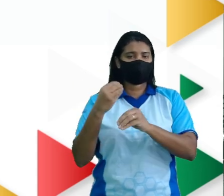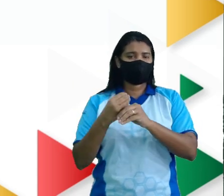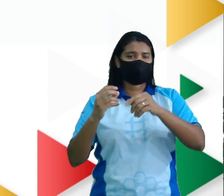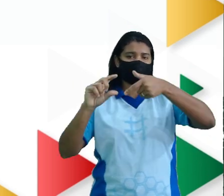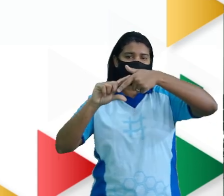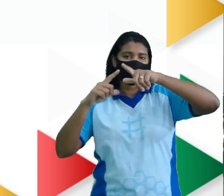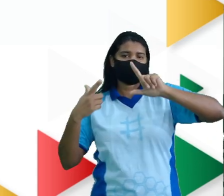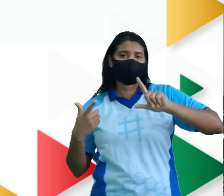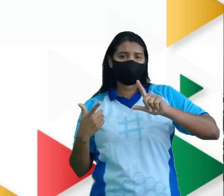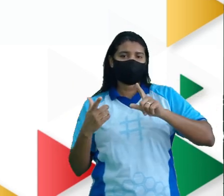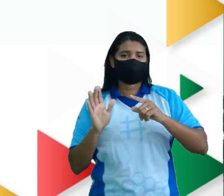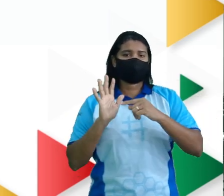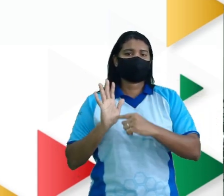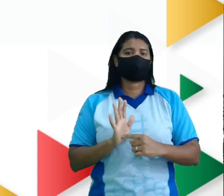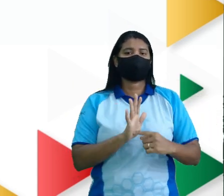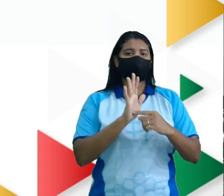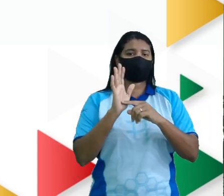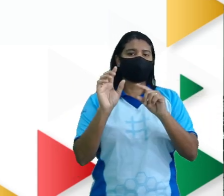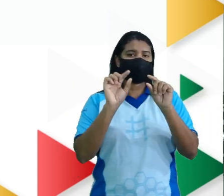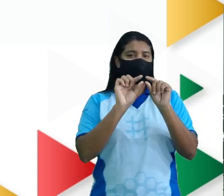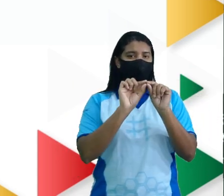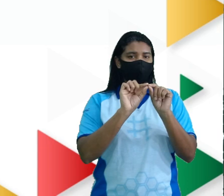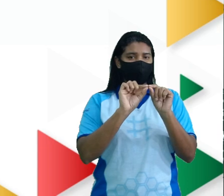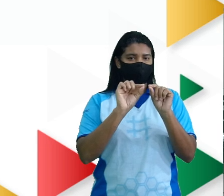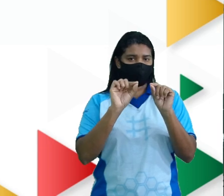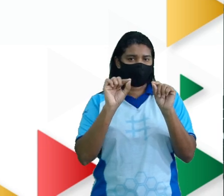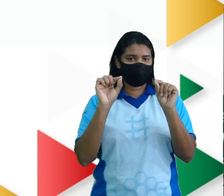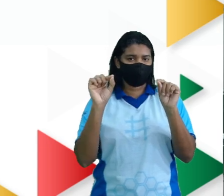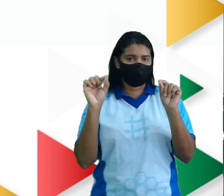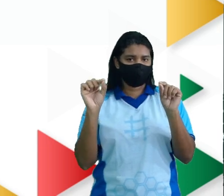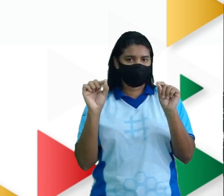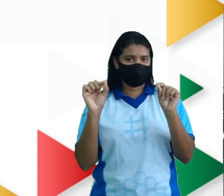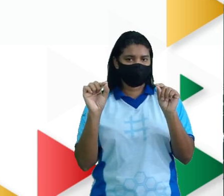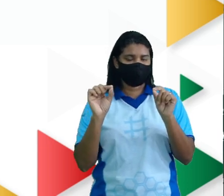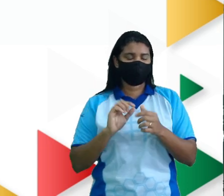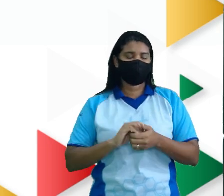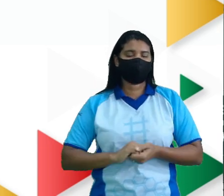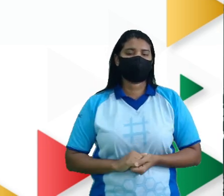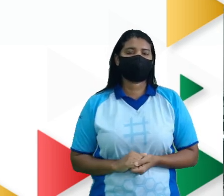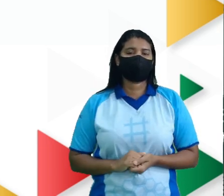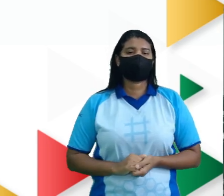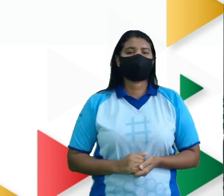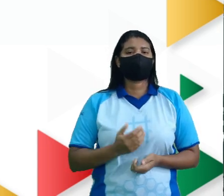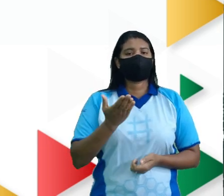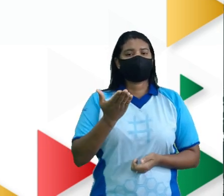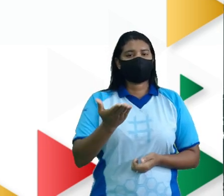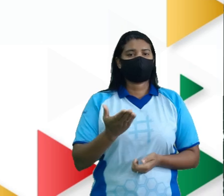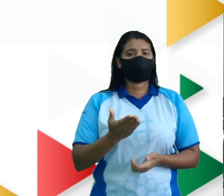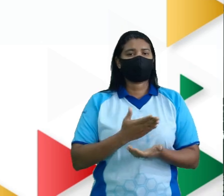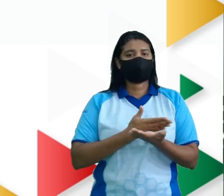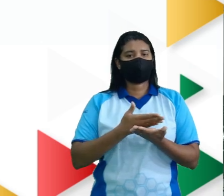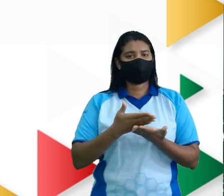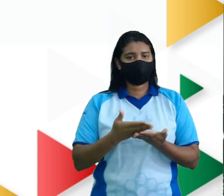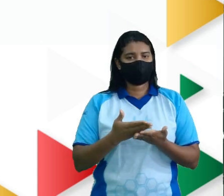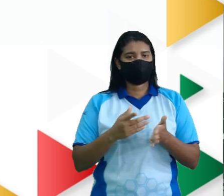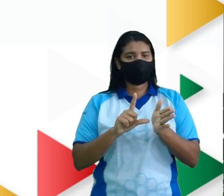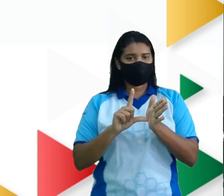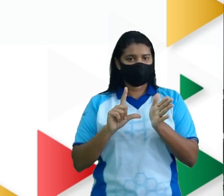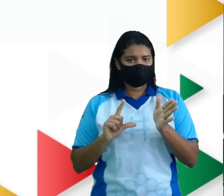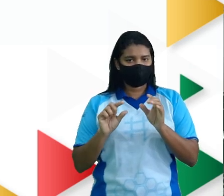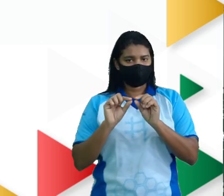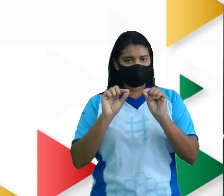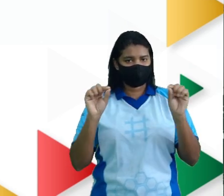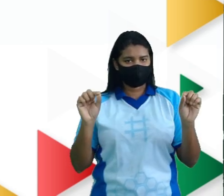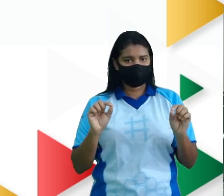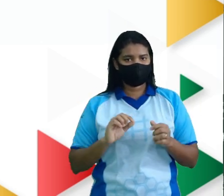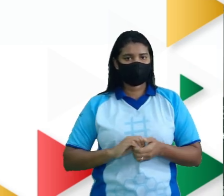geométrica. Trace uma semi-reta, é início, tá? Eu botei trace aí, mas você pode botar início antes do traço uma